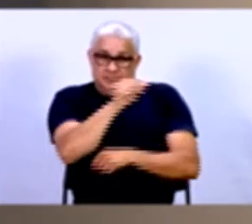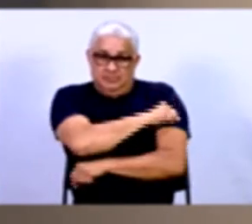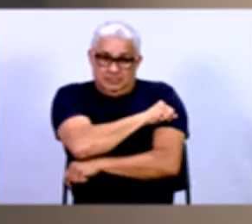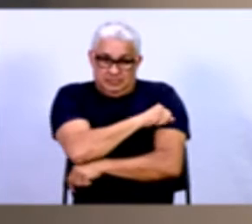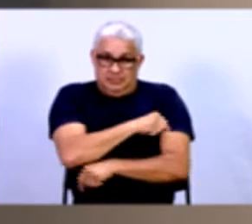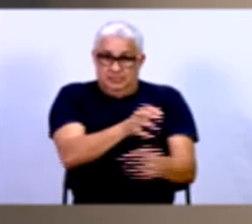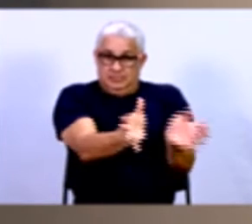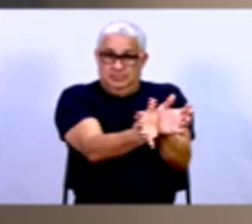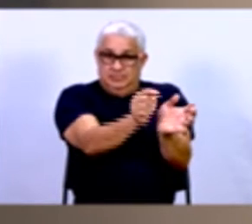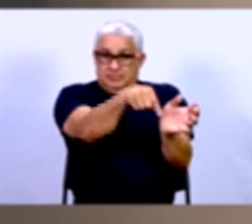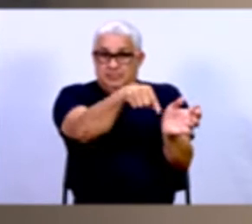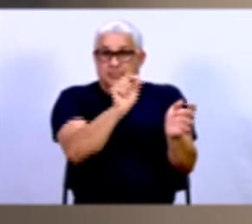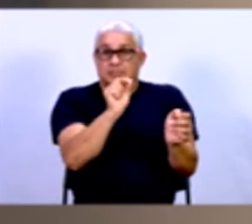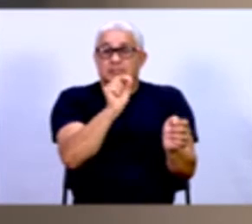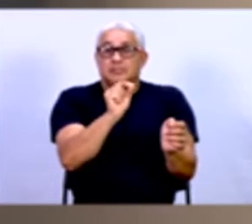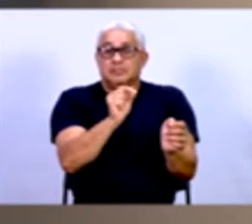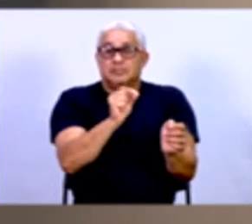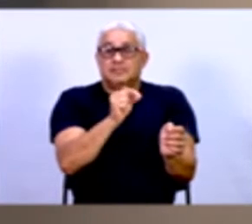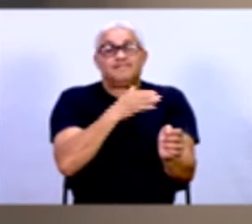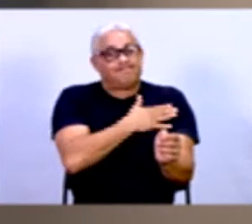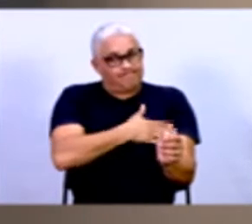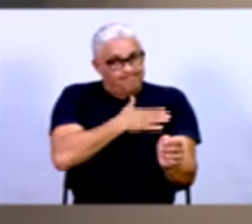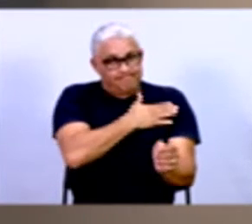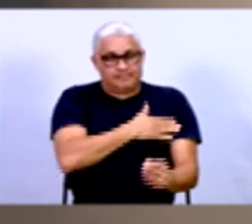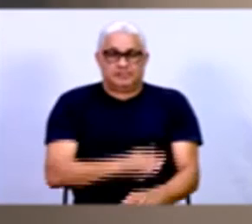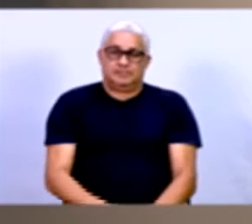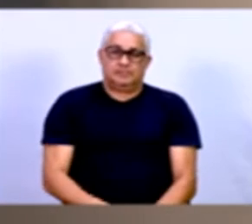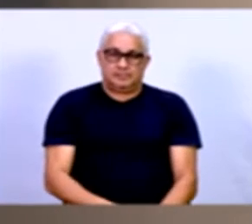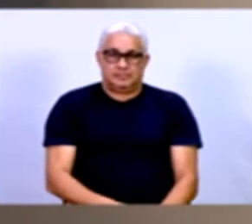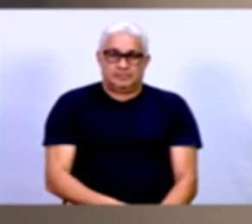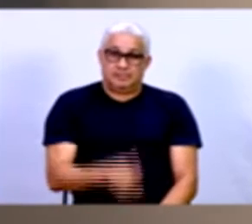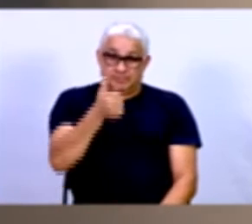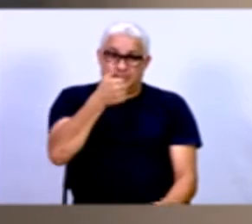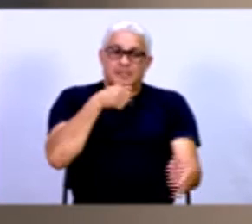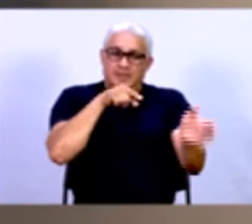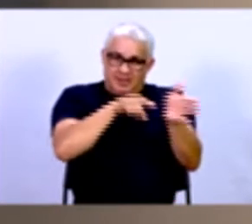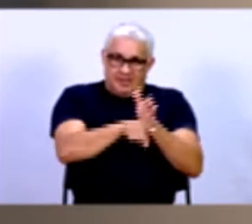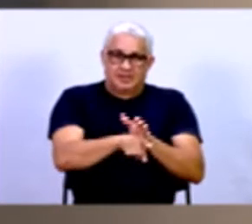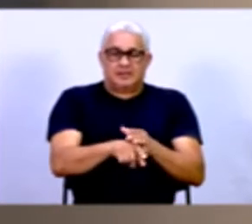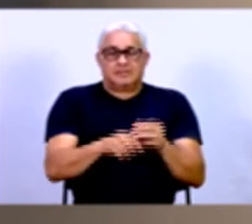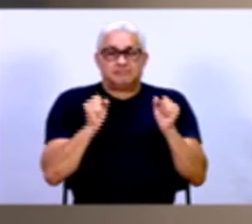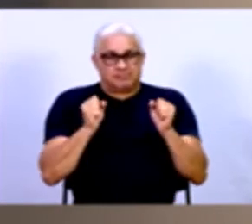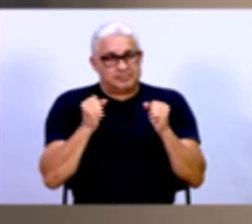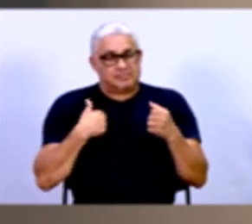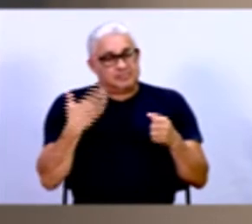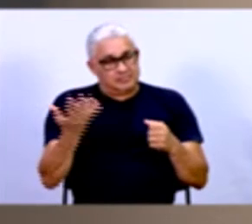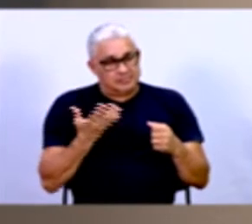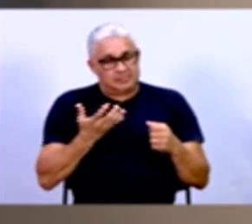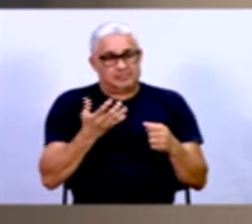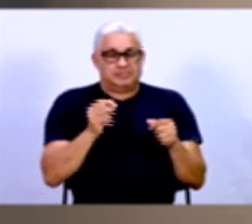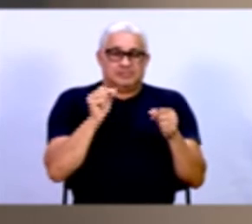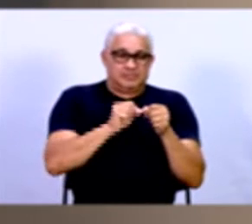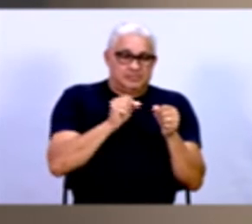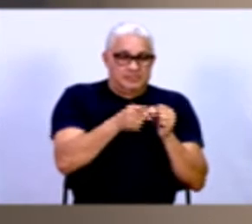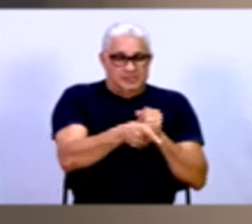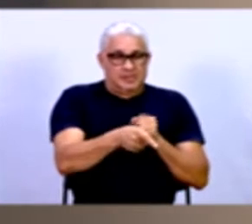Eu preciso saber de vocês do que vocês gostam, né? Porque pode ser que eu esteja com a intenção de fazer alguma coisa que a pessoa não gosta. Já vou até excluir